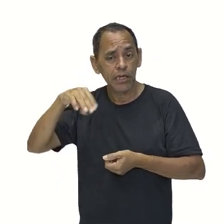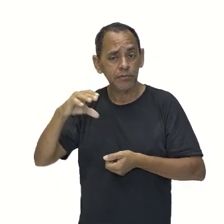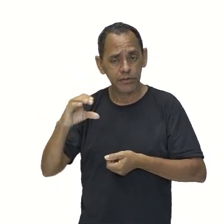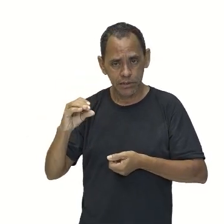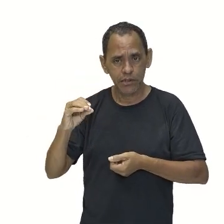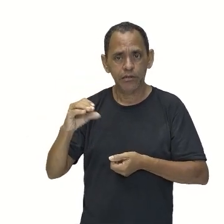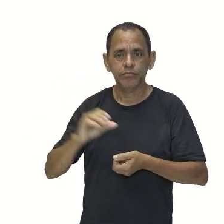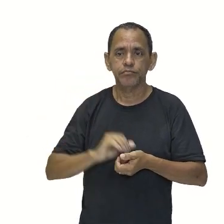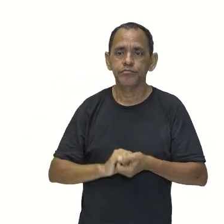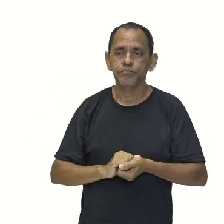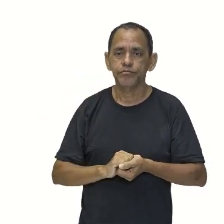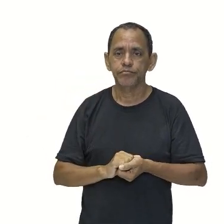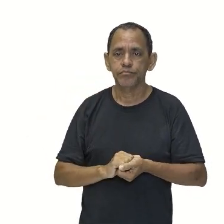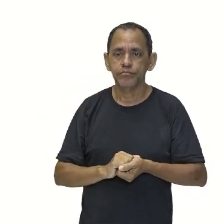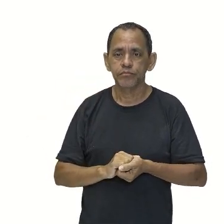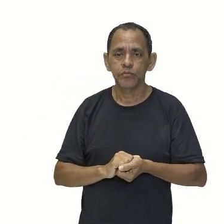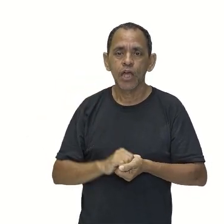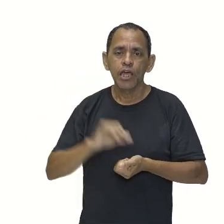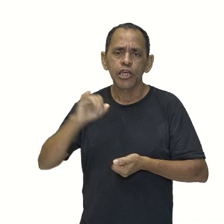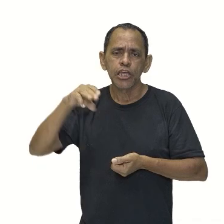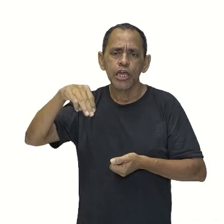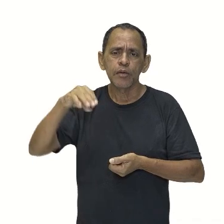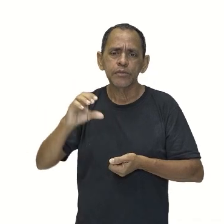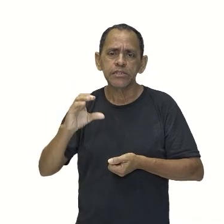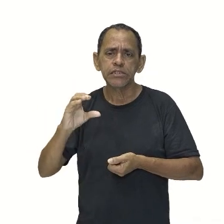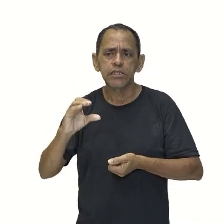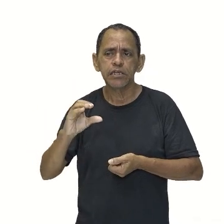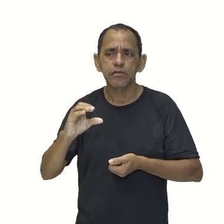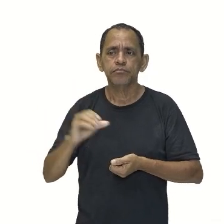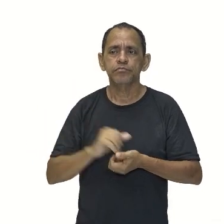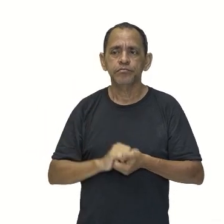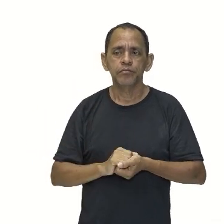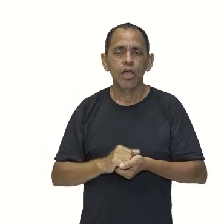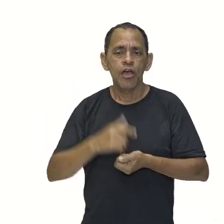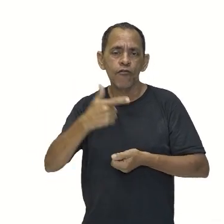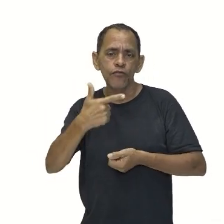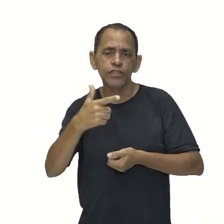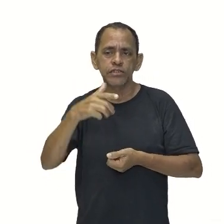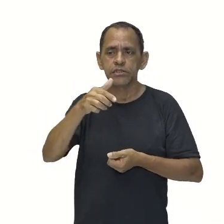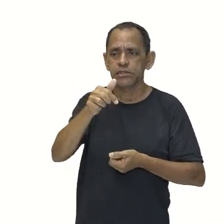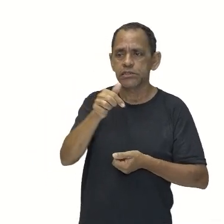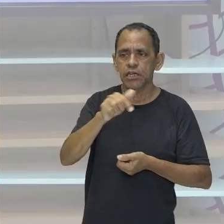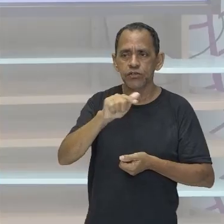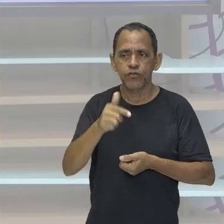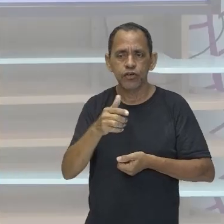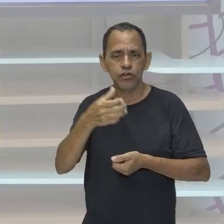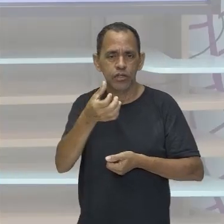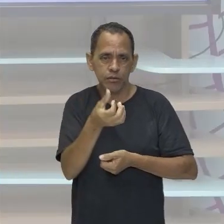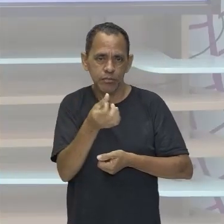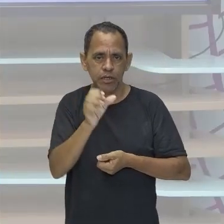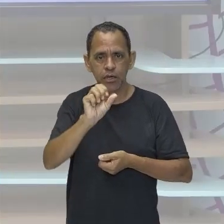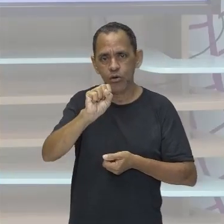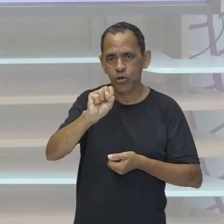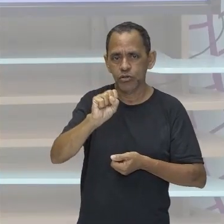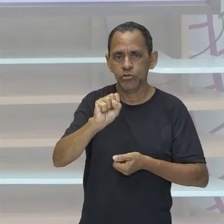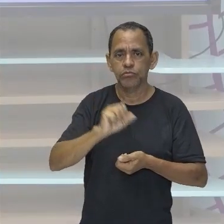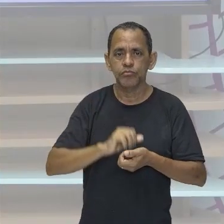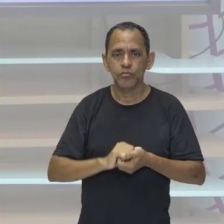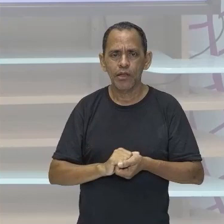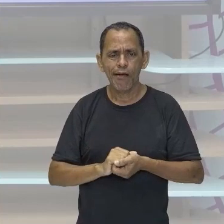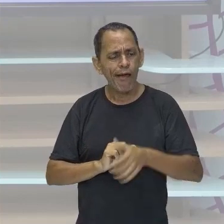dessa pessoa, dessa situação. Beleza? Agora, será se essa